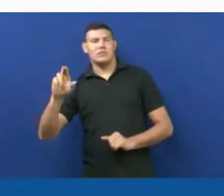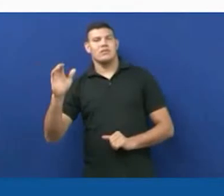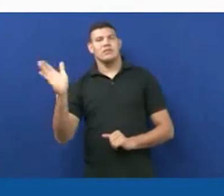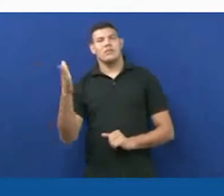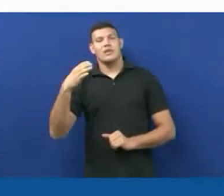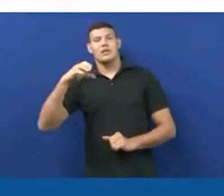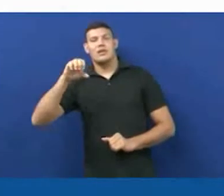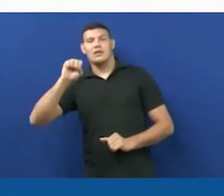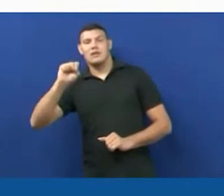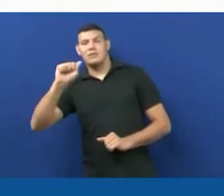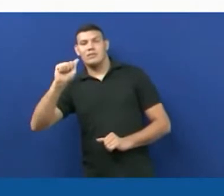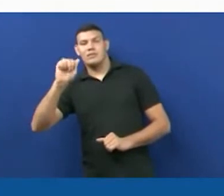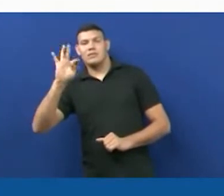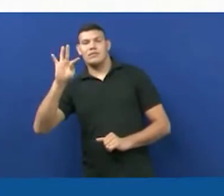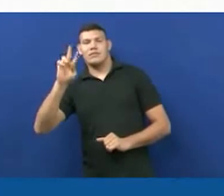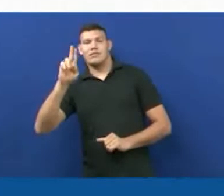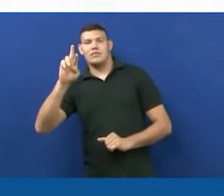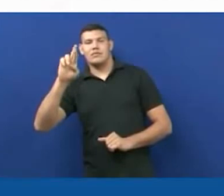Saturno,